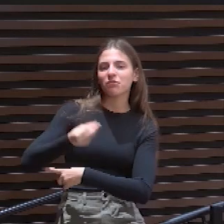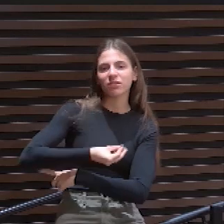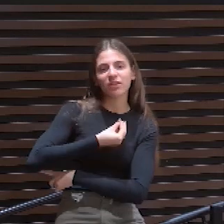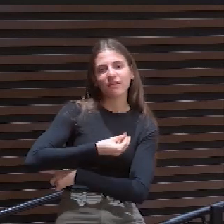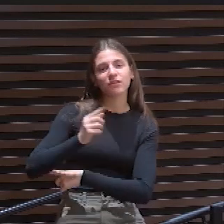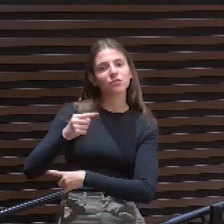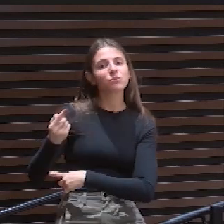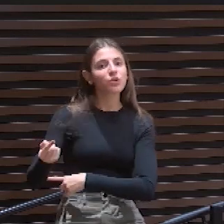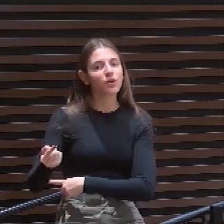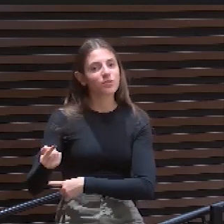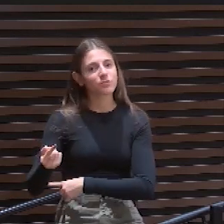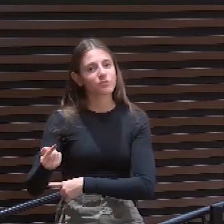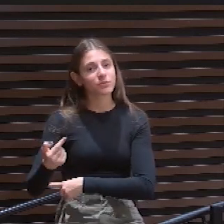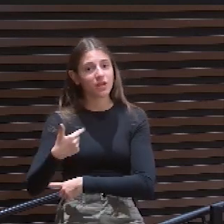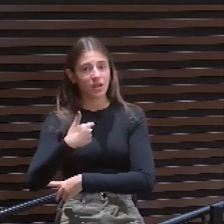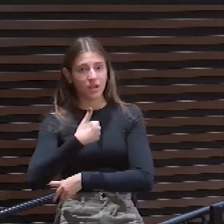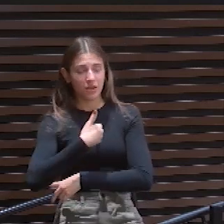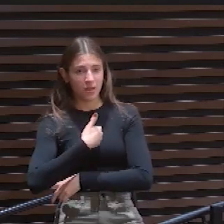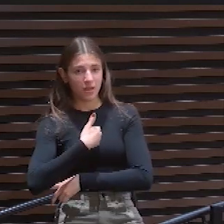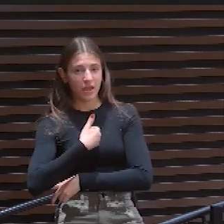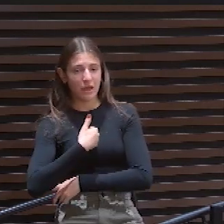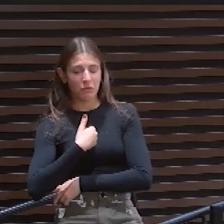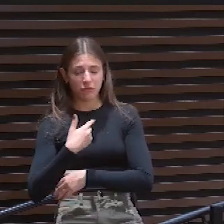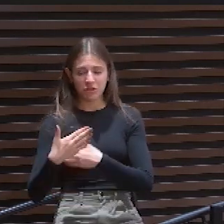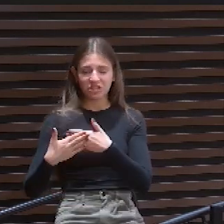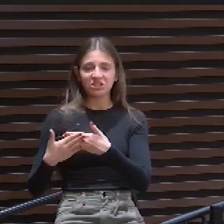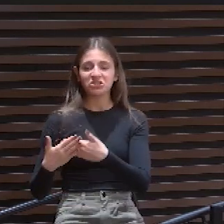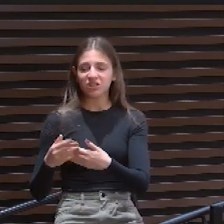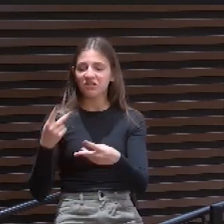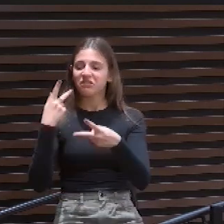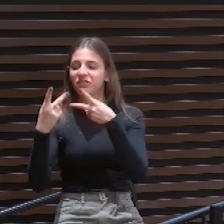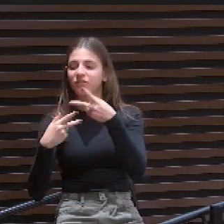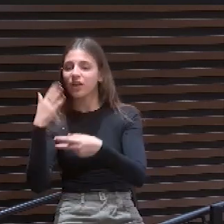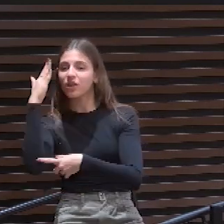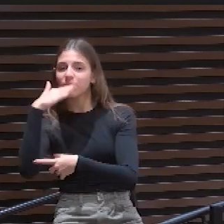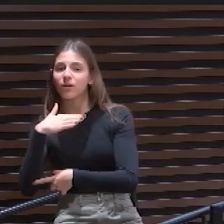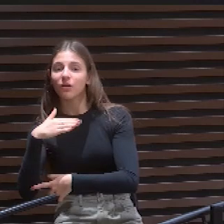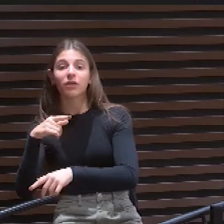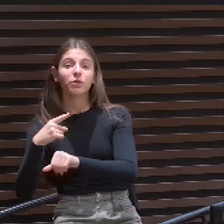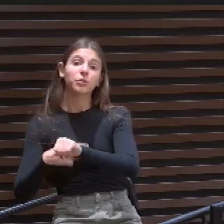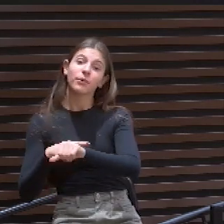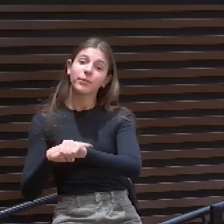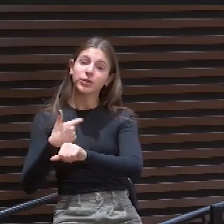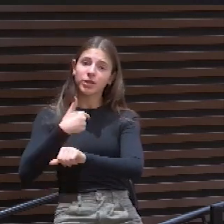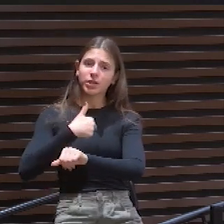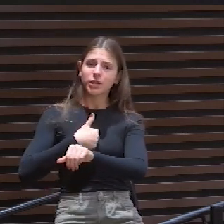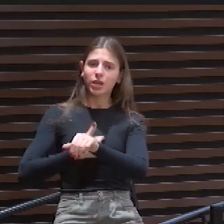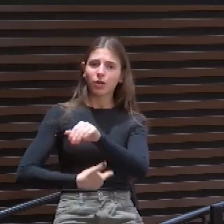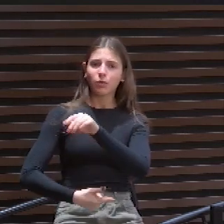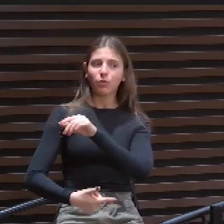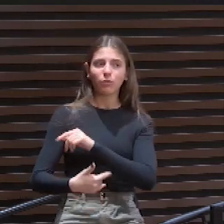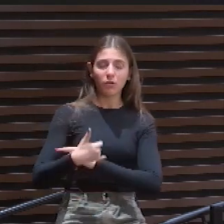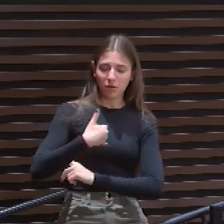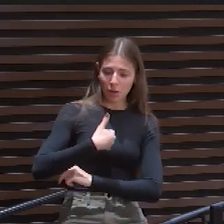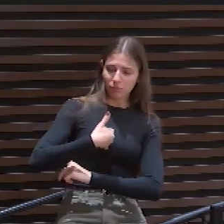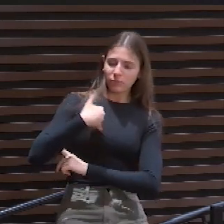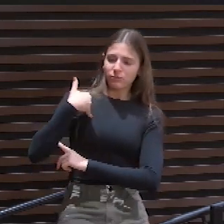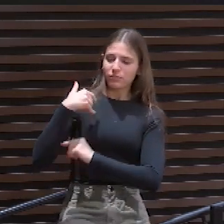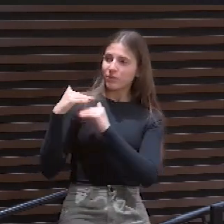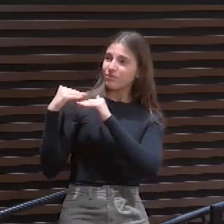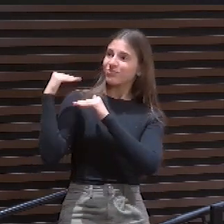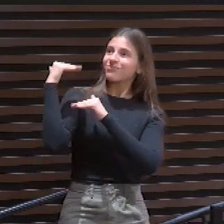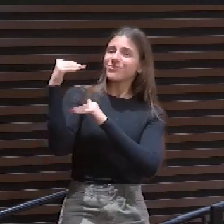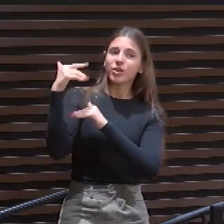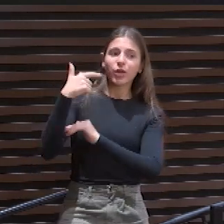Eu sentencio contra o próximo, digo mal, e aí é o momento que eu me coloco nessa posição de maior, e por eu